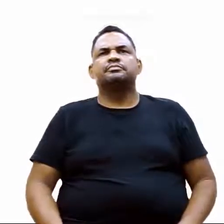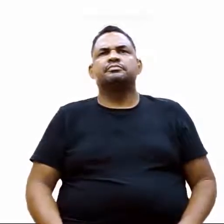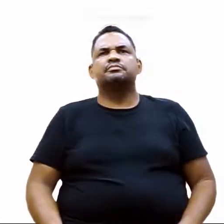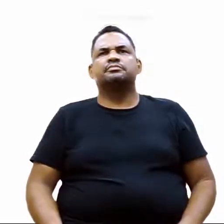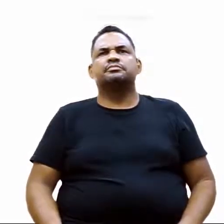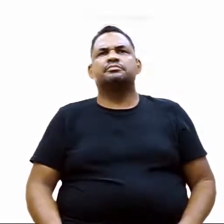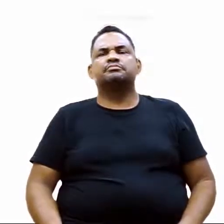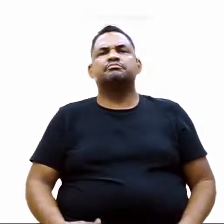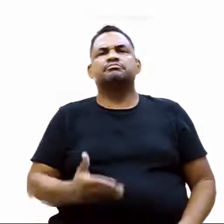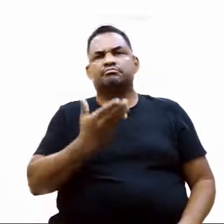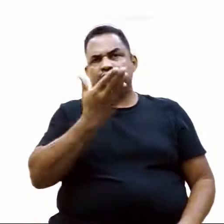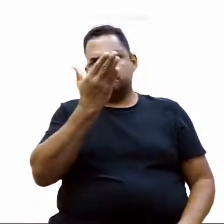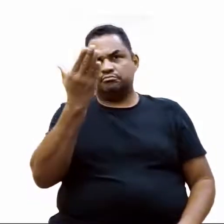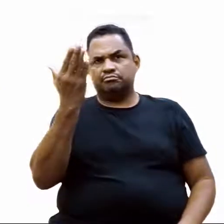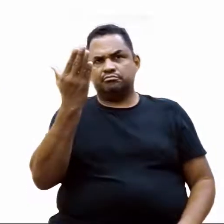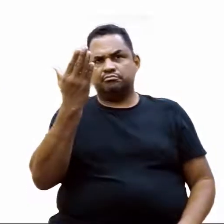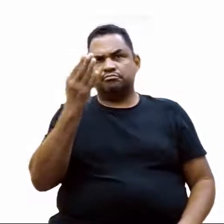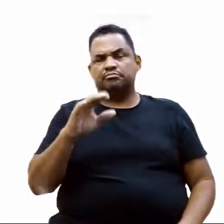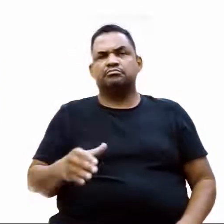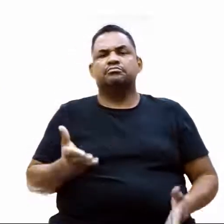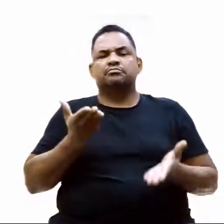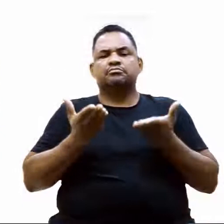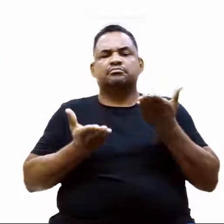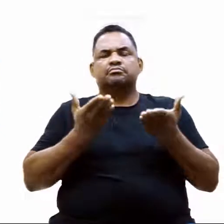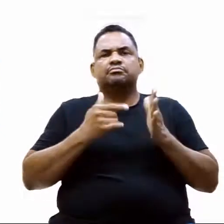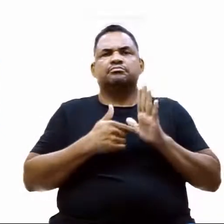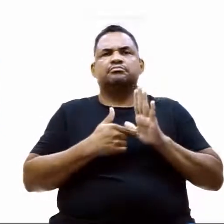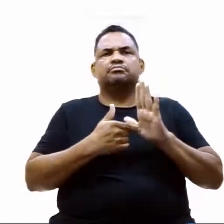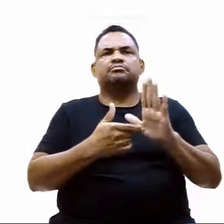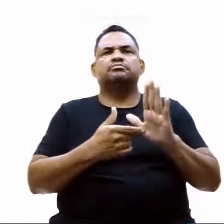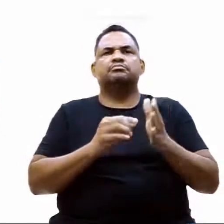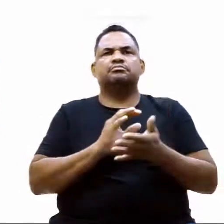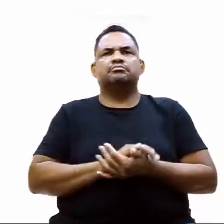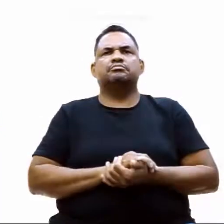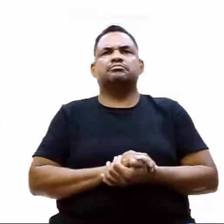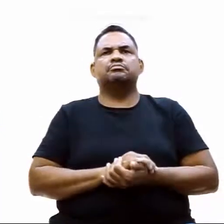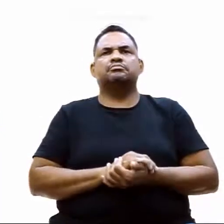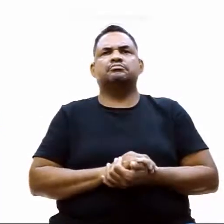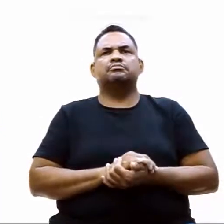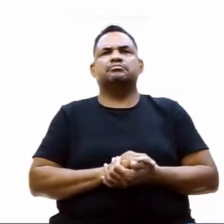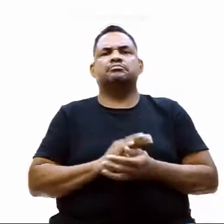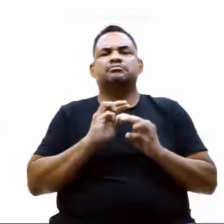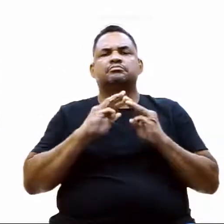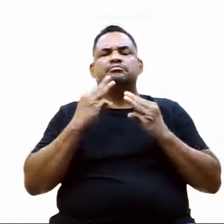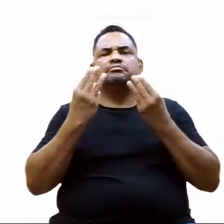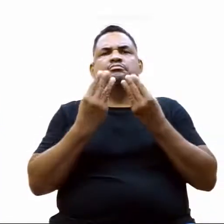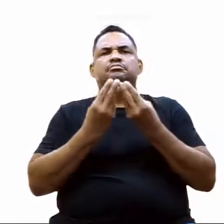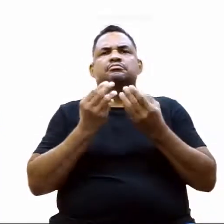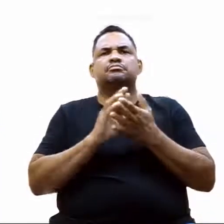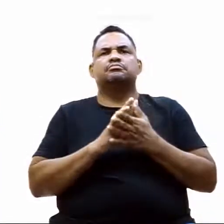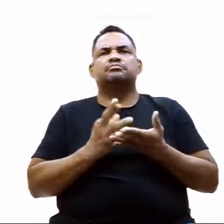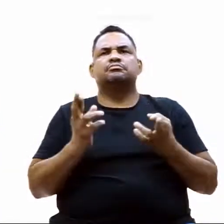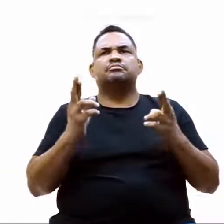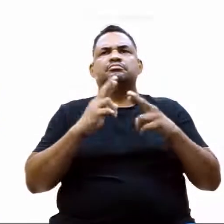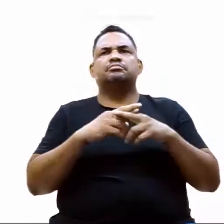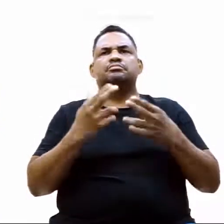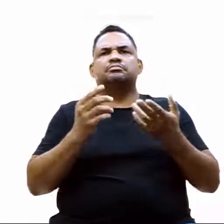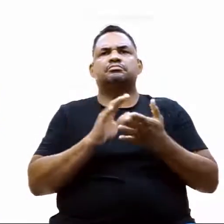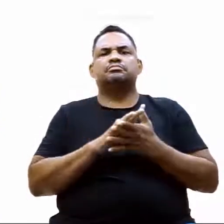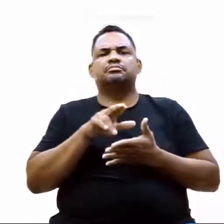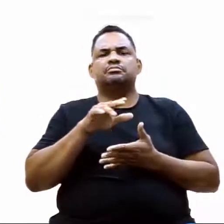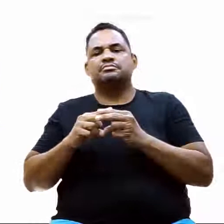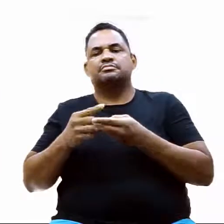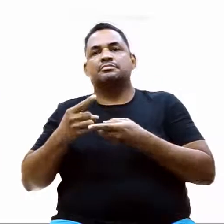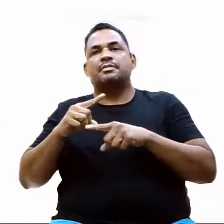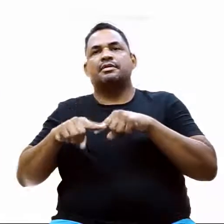Conforme vocês viram, aqui está a balança representando exatamente a massa do reagente igual à massa do produto, 11 gramas,